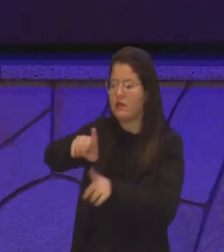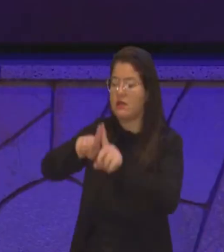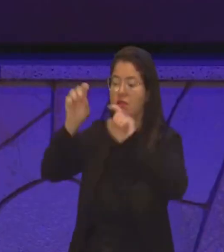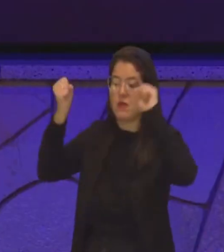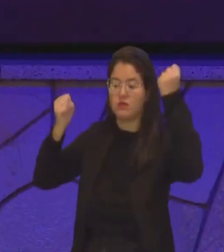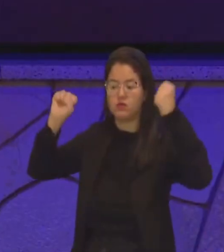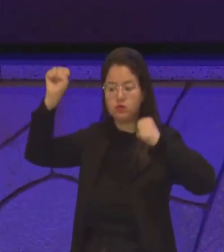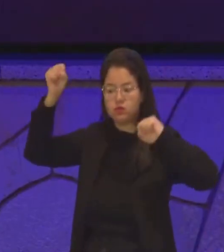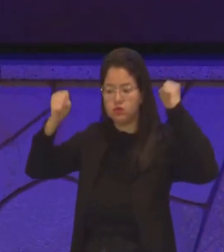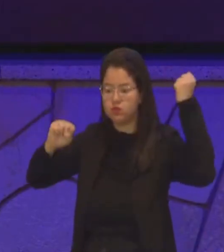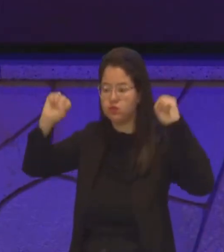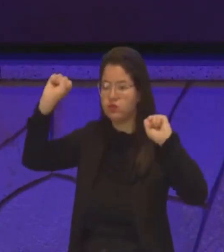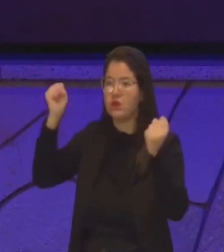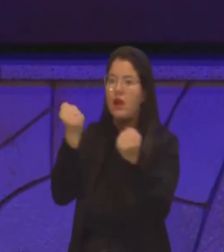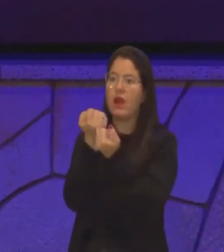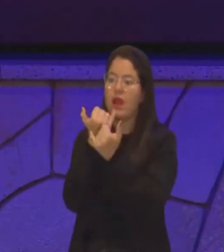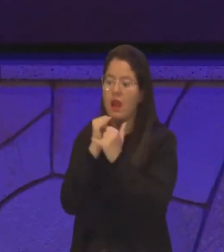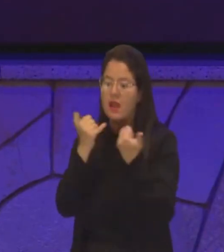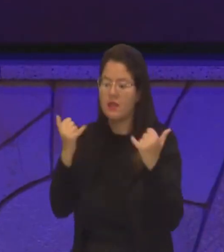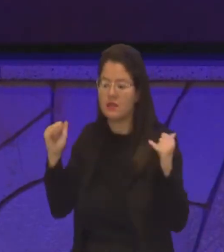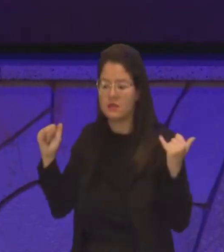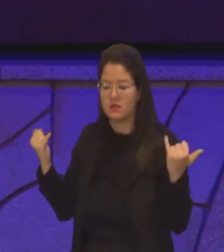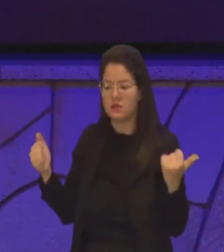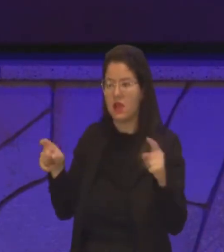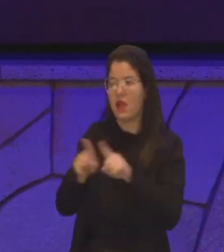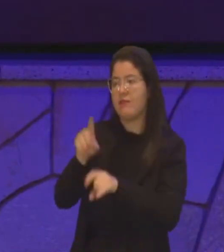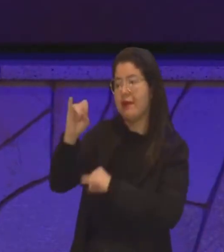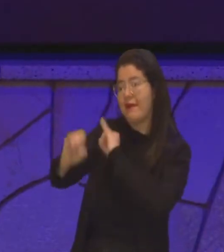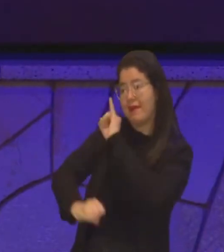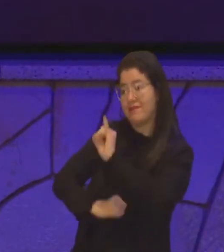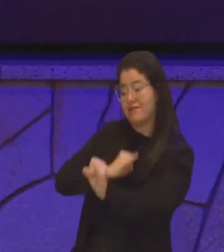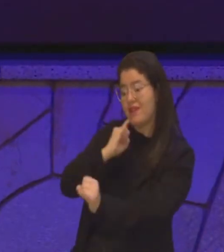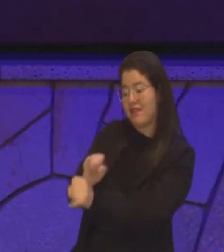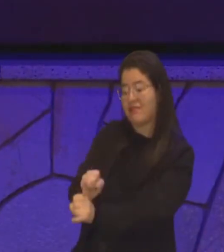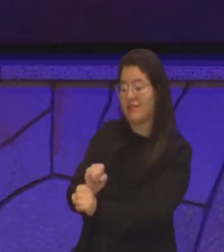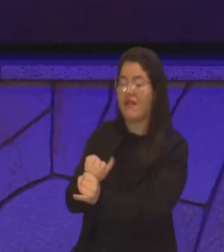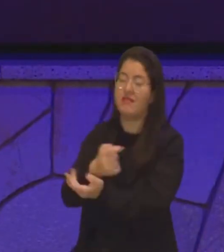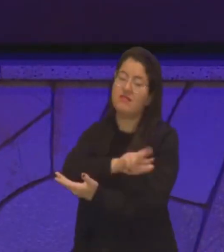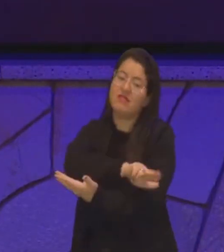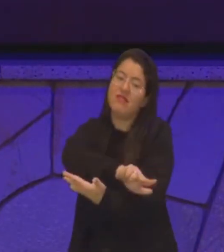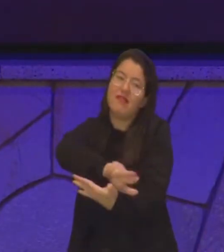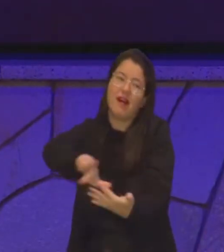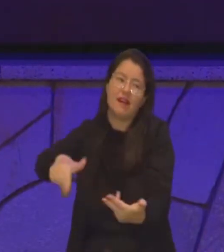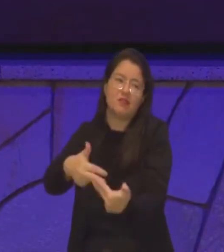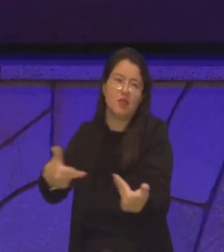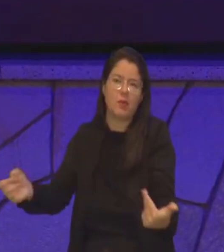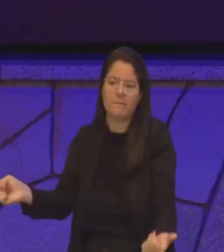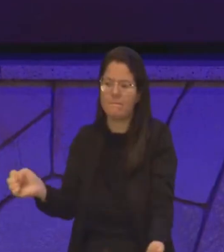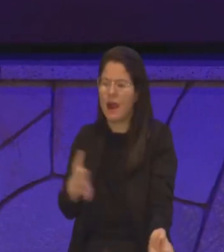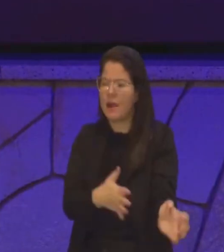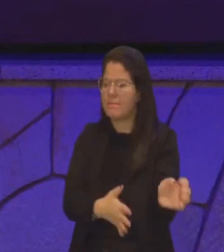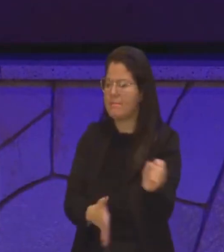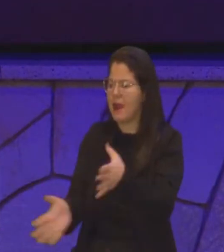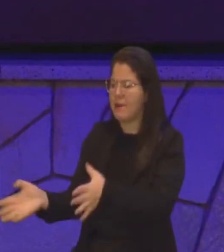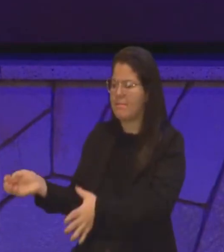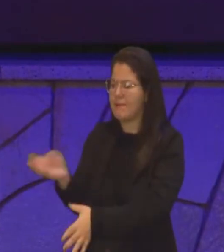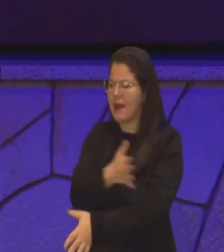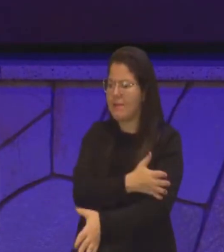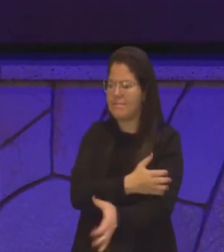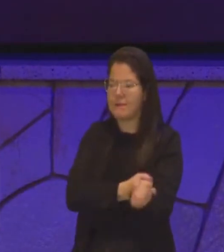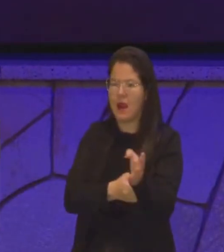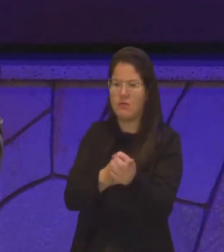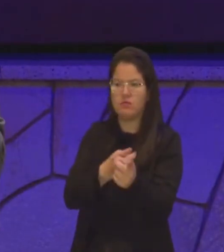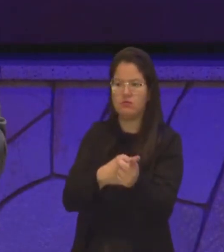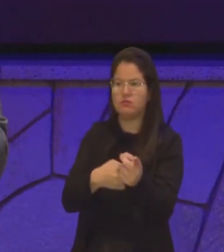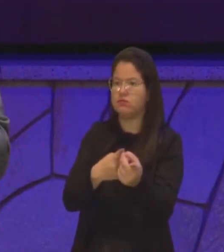vapor, a eletricidade, a internet. E tantas coisas novas têm mudado a forma como o